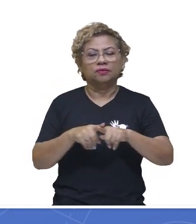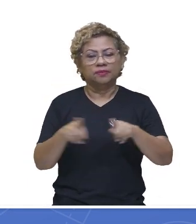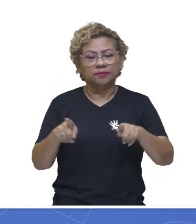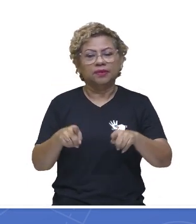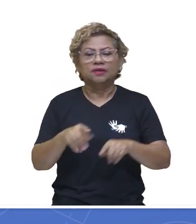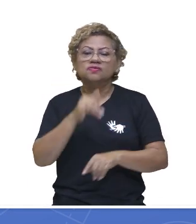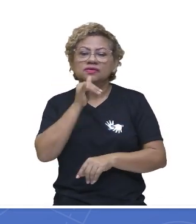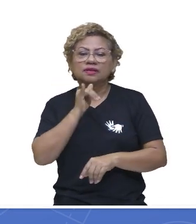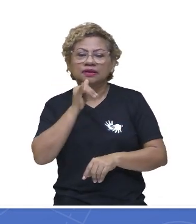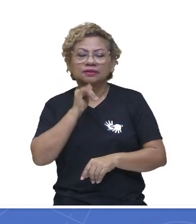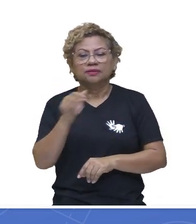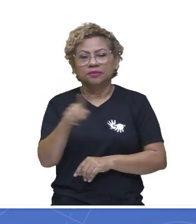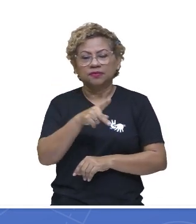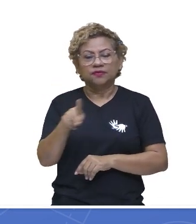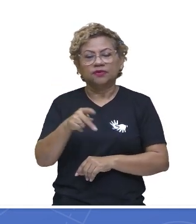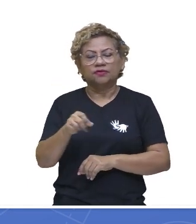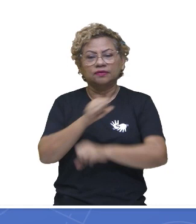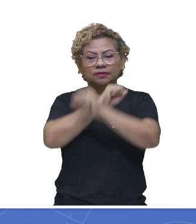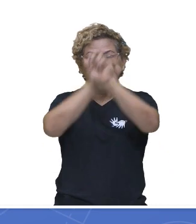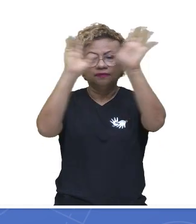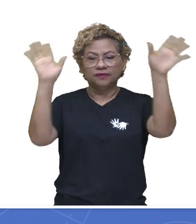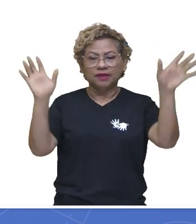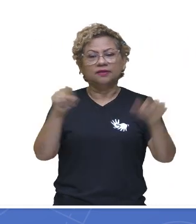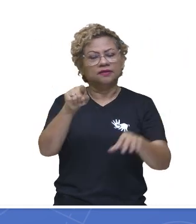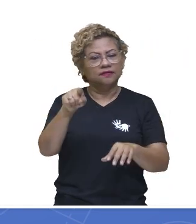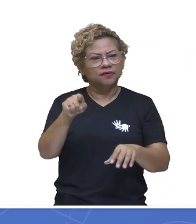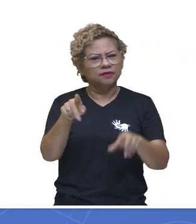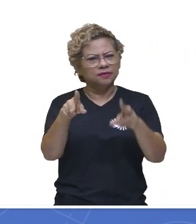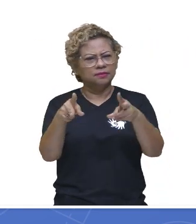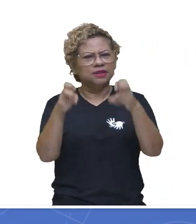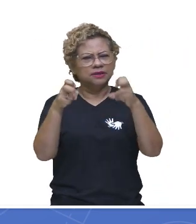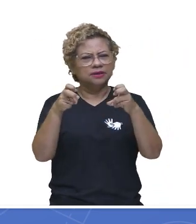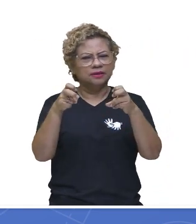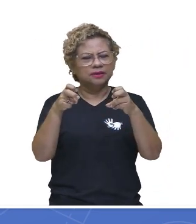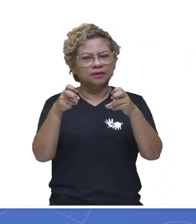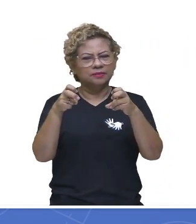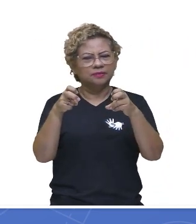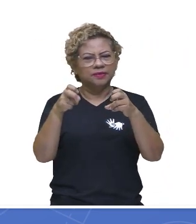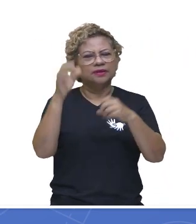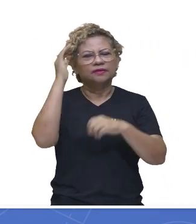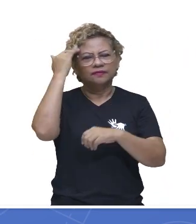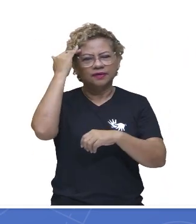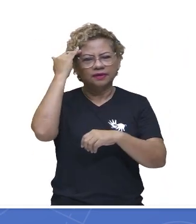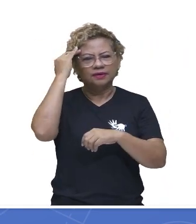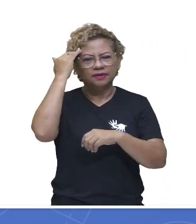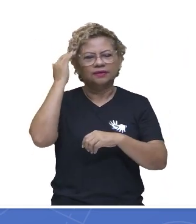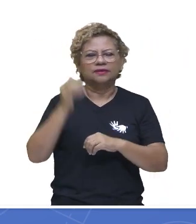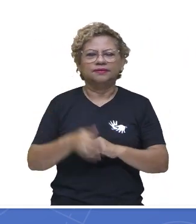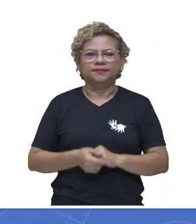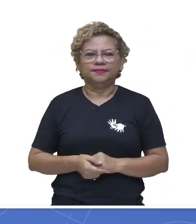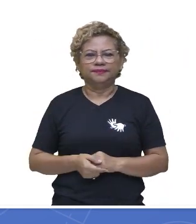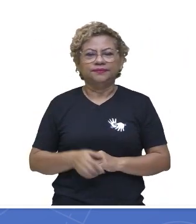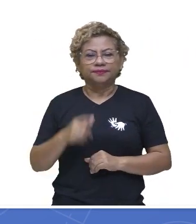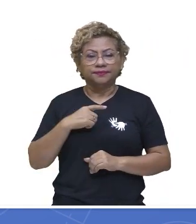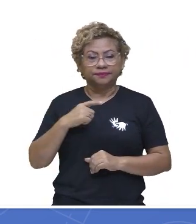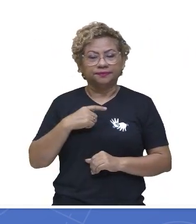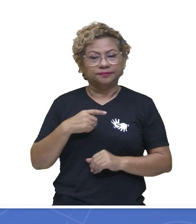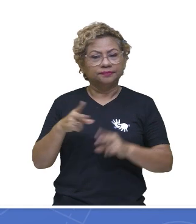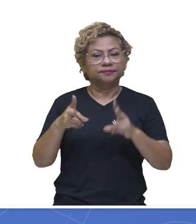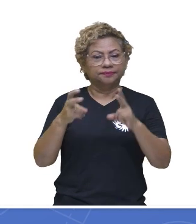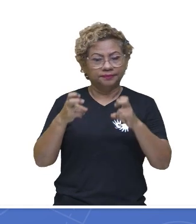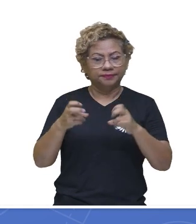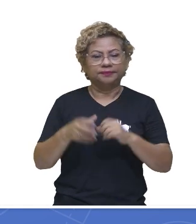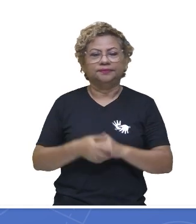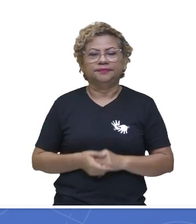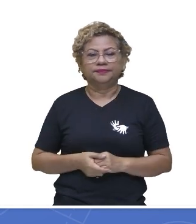vai ficar bem fácil, bem tranquilo, que você vai olhar e já vai saber. Okay? Então nós temos aqui duas matrizes. Ó. Eu tenho aqui a